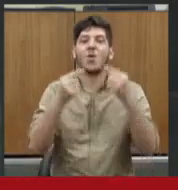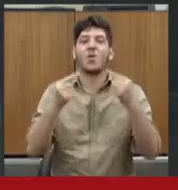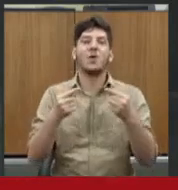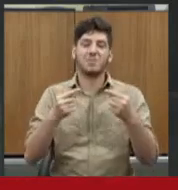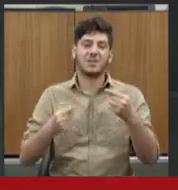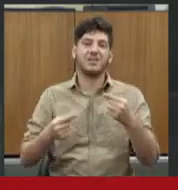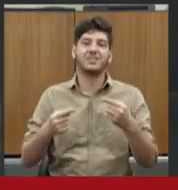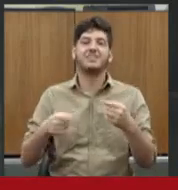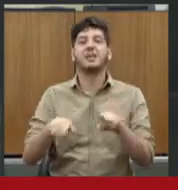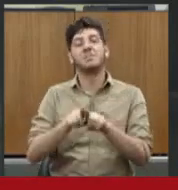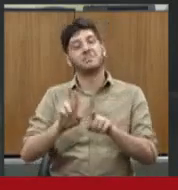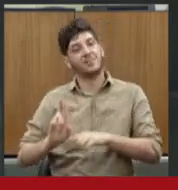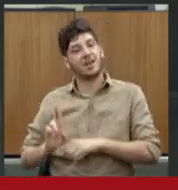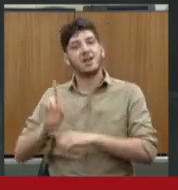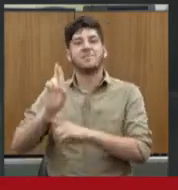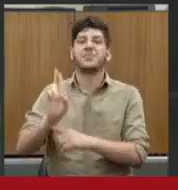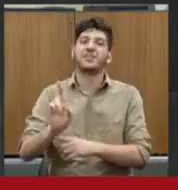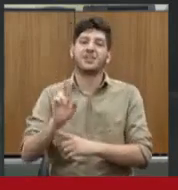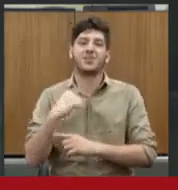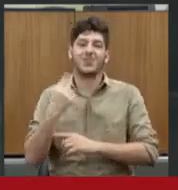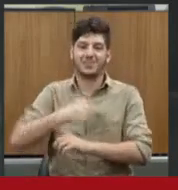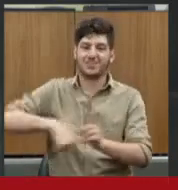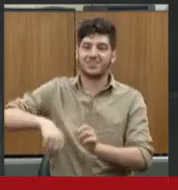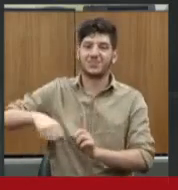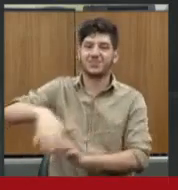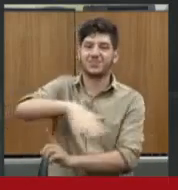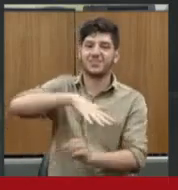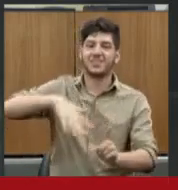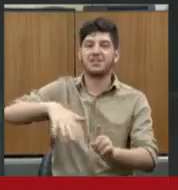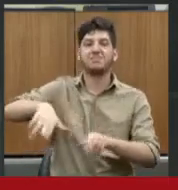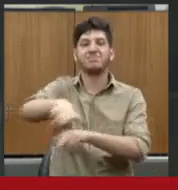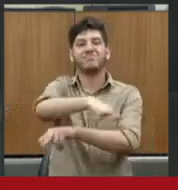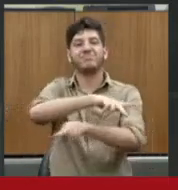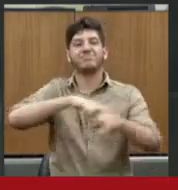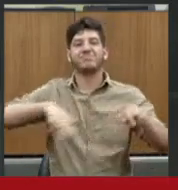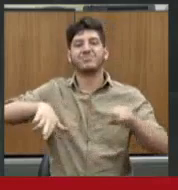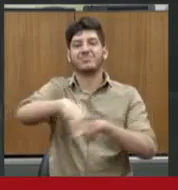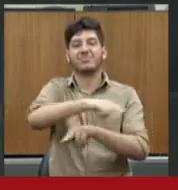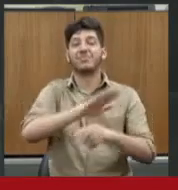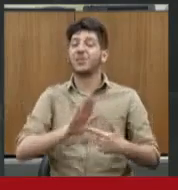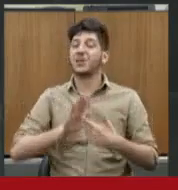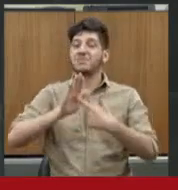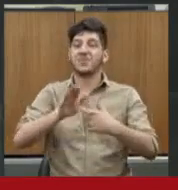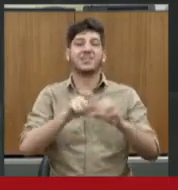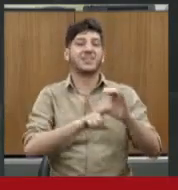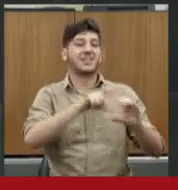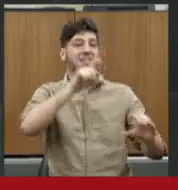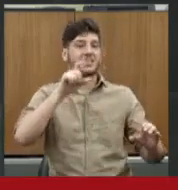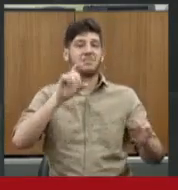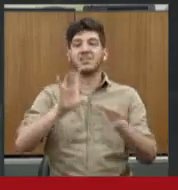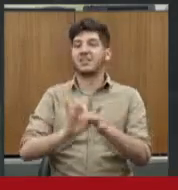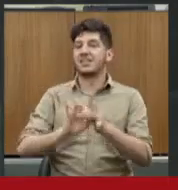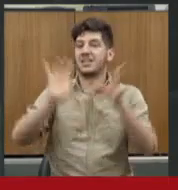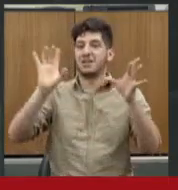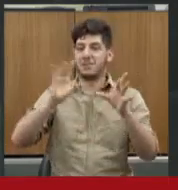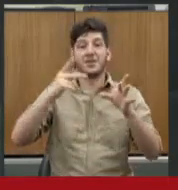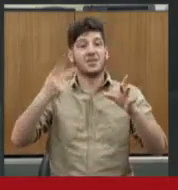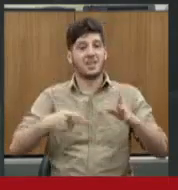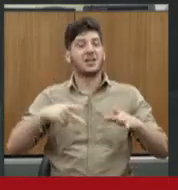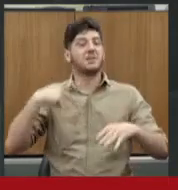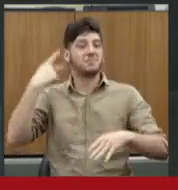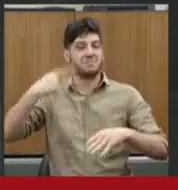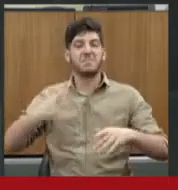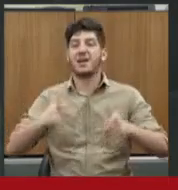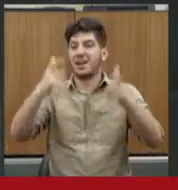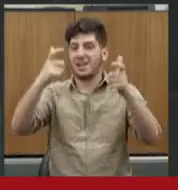base da representatividade da nossa sociedade plural, expressa pela independência e liberdade. É aqui no parlamento